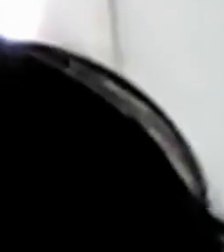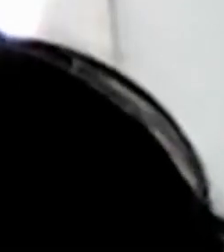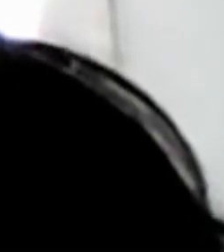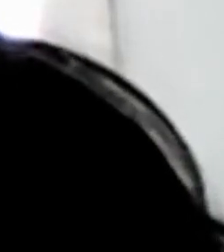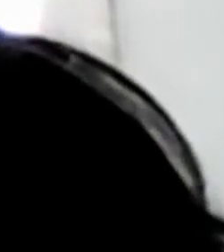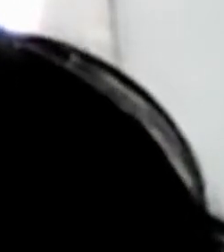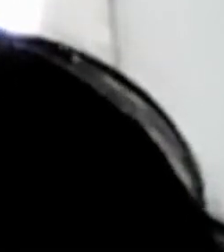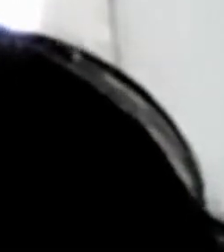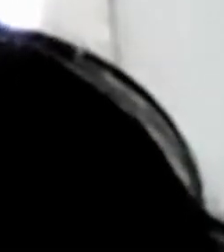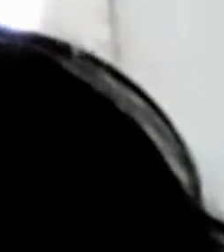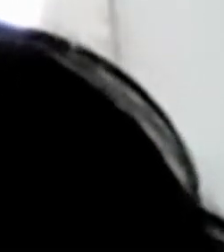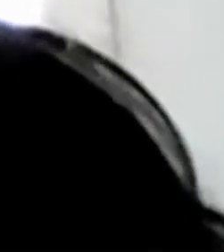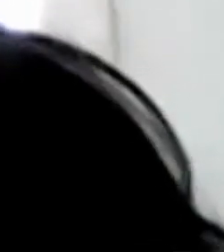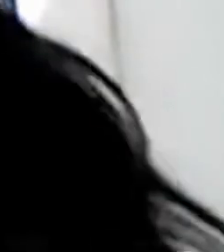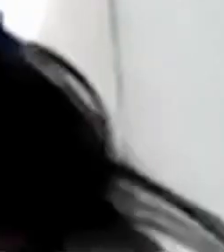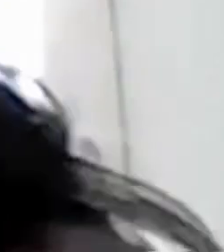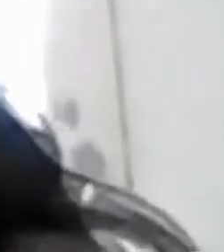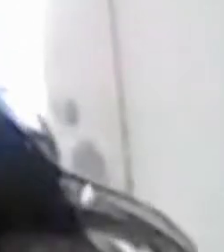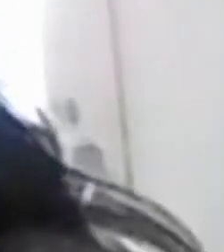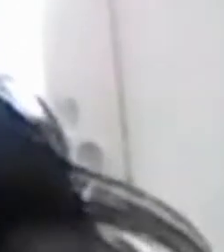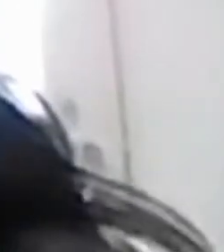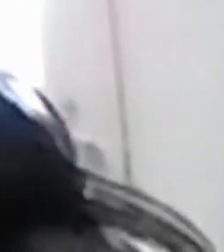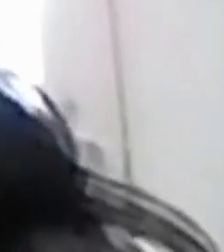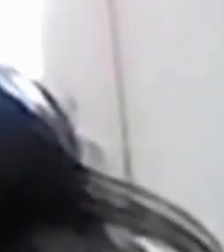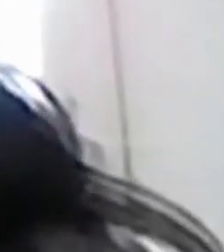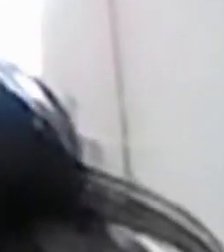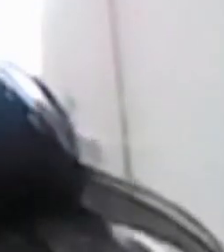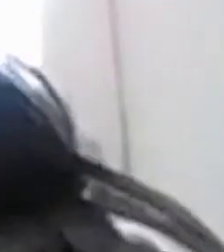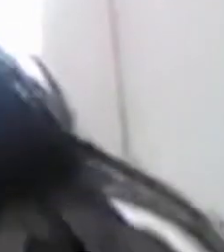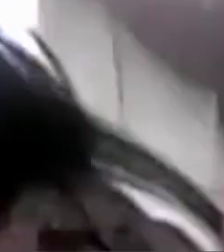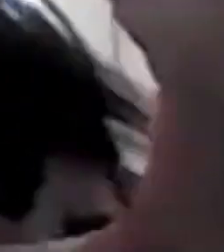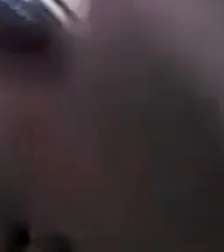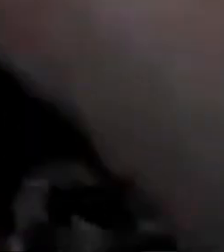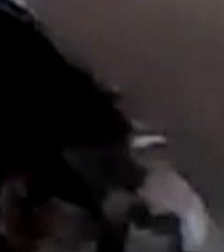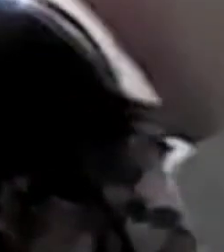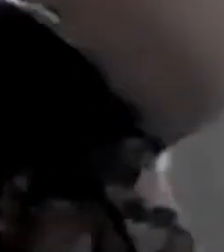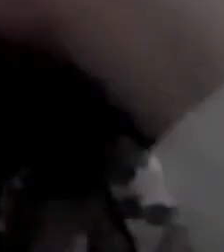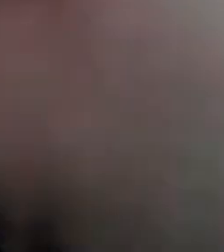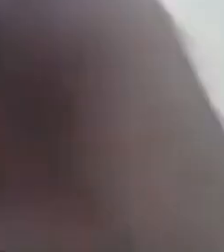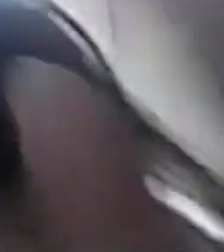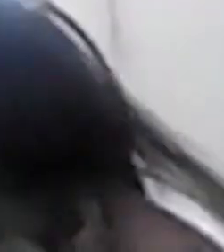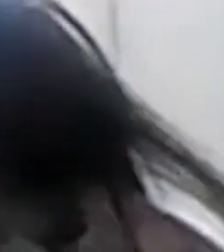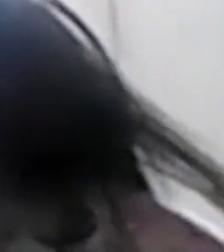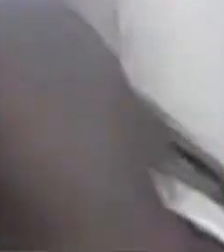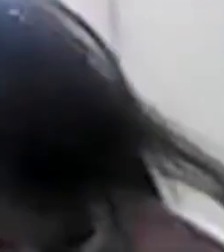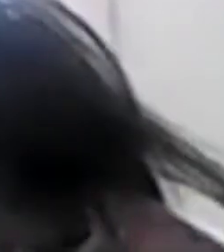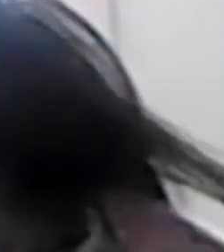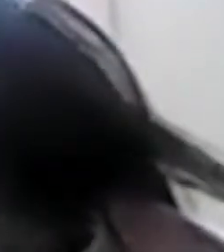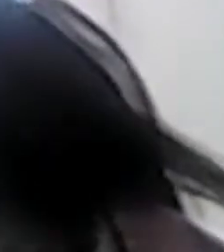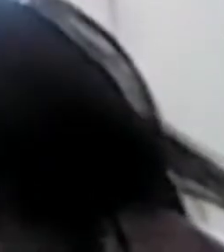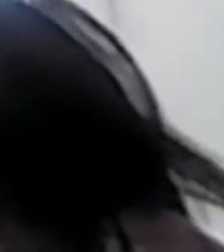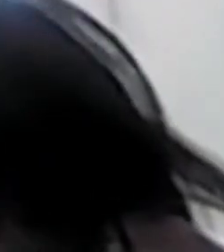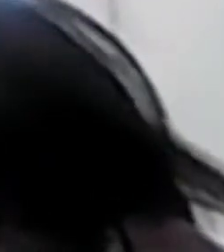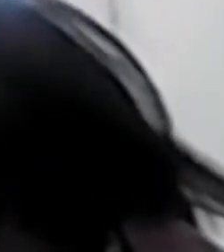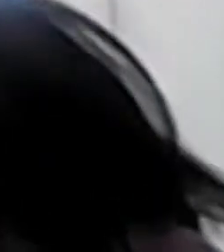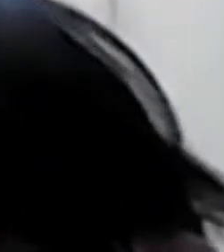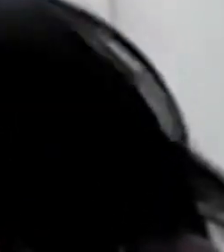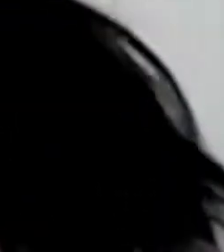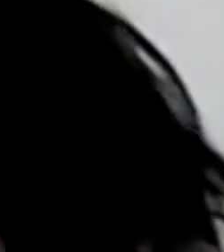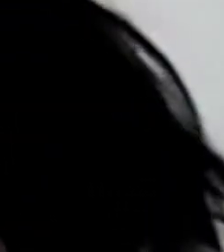e que eu gostaria de fazer só apresentar um gráfico